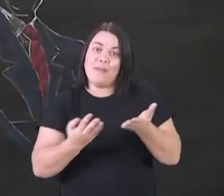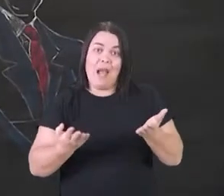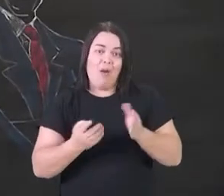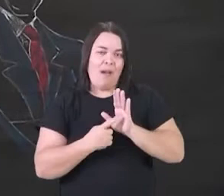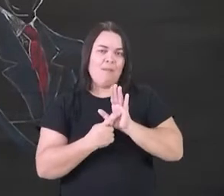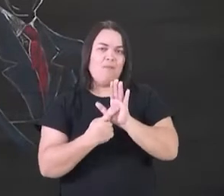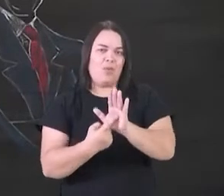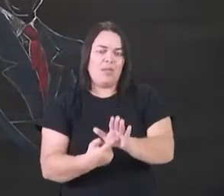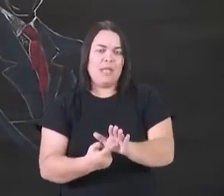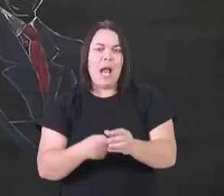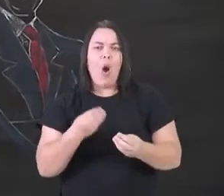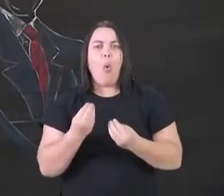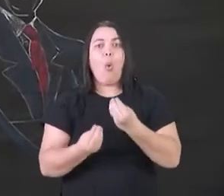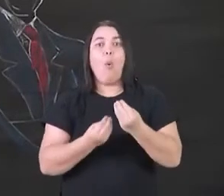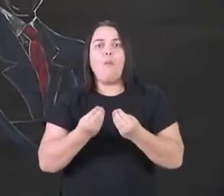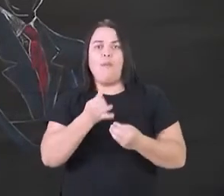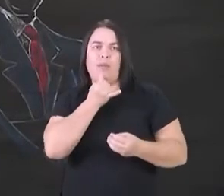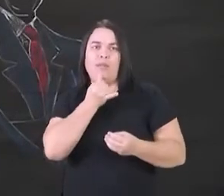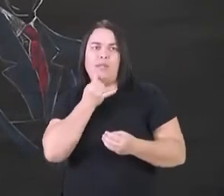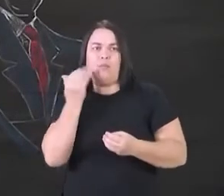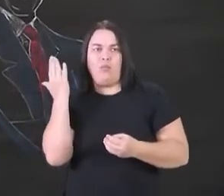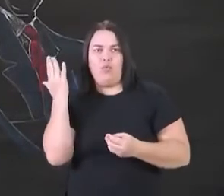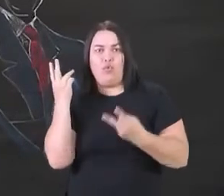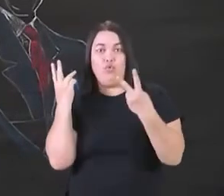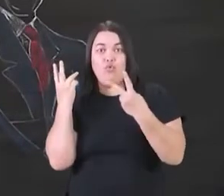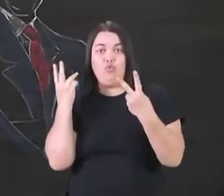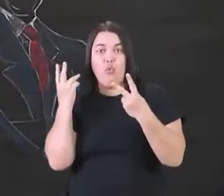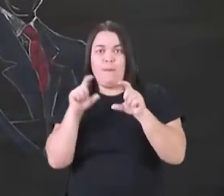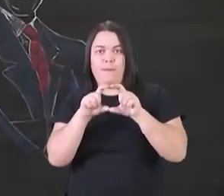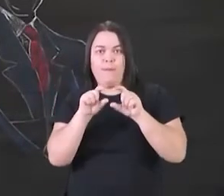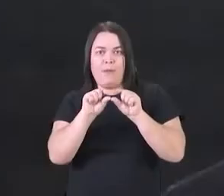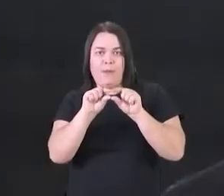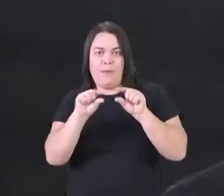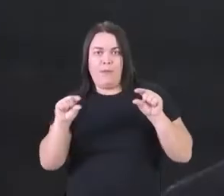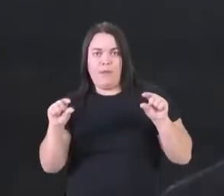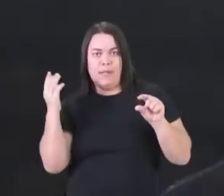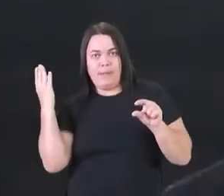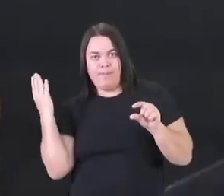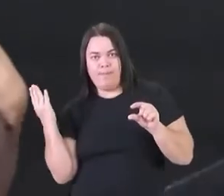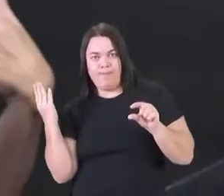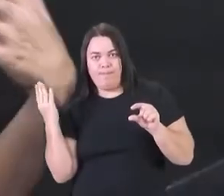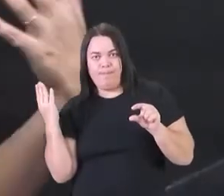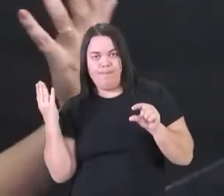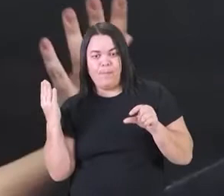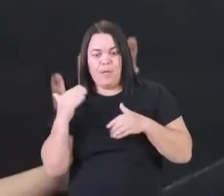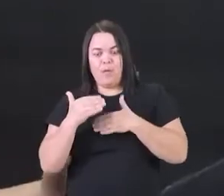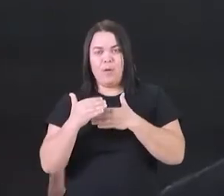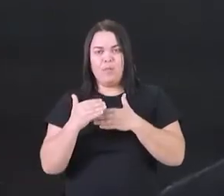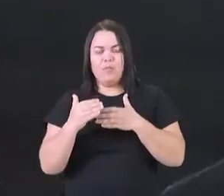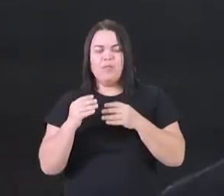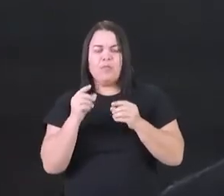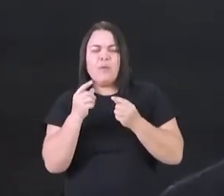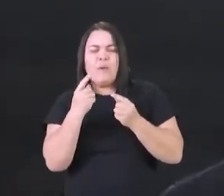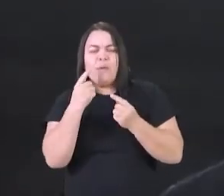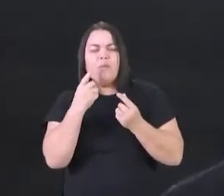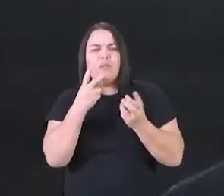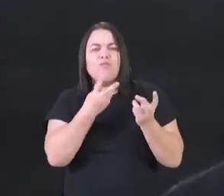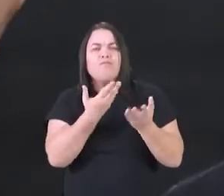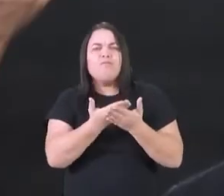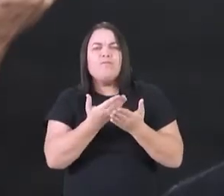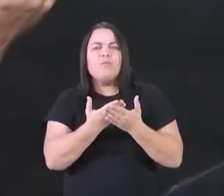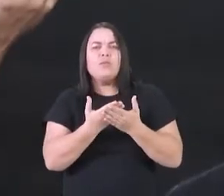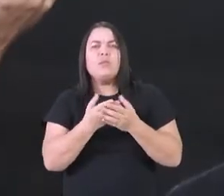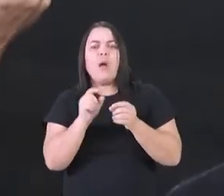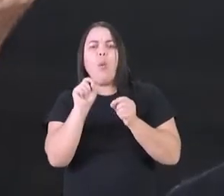ideias. Por exemplo, olha, eu já trouxe duas frases aqui. Vamos construir, então, um período composto.